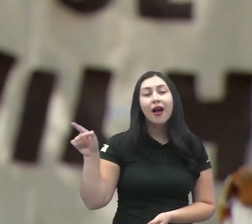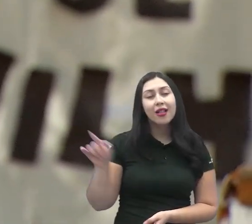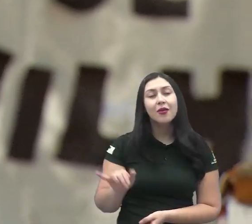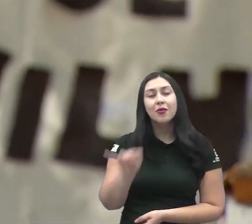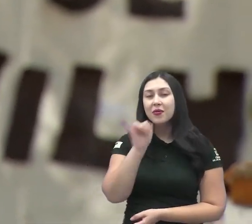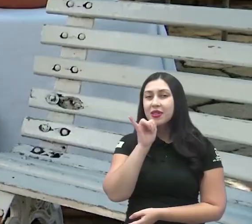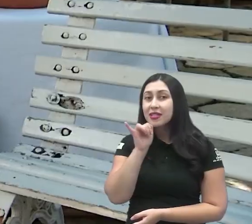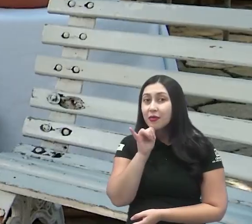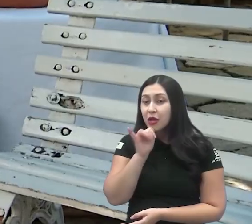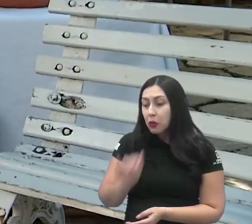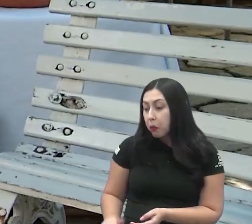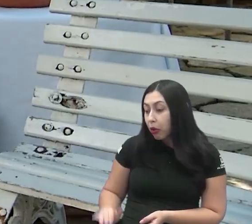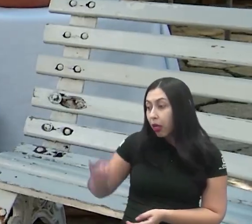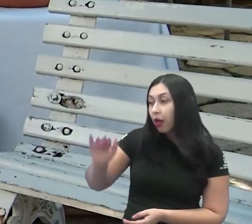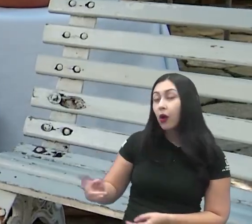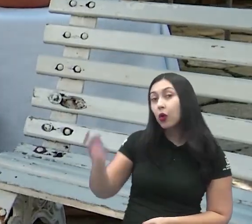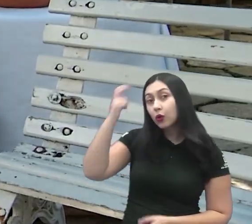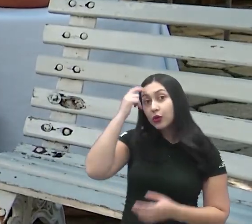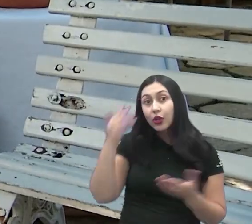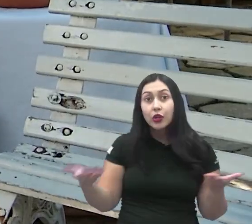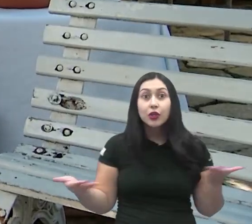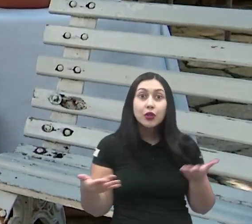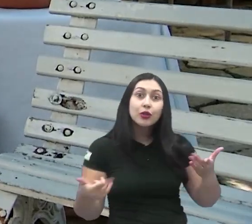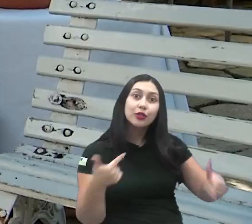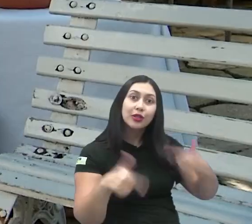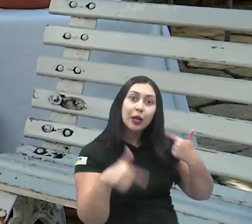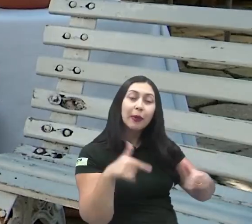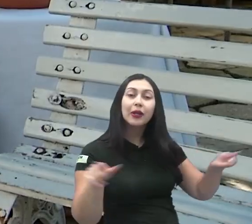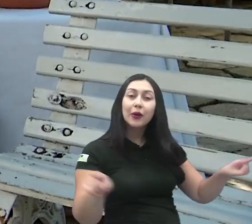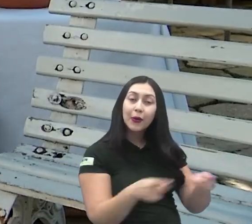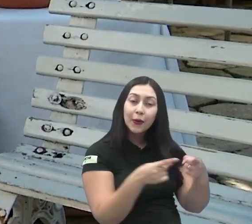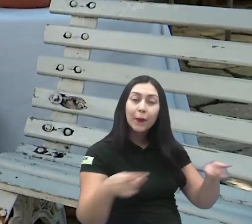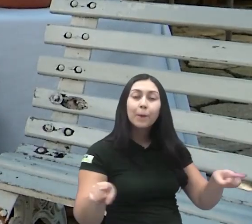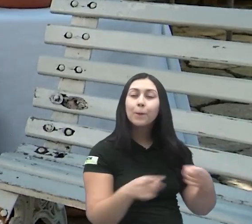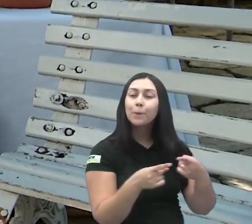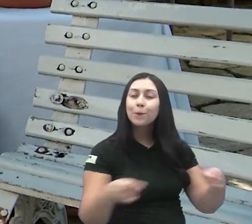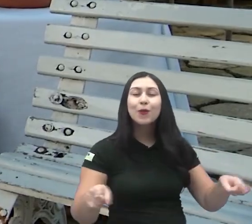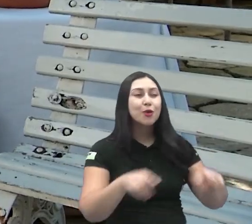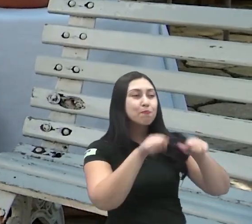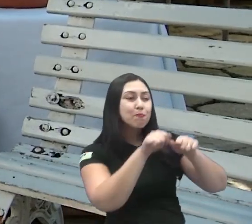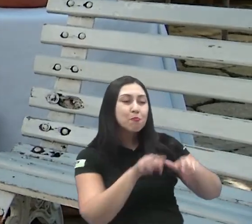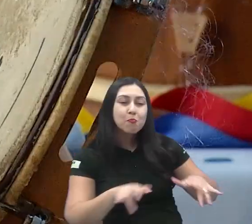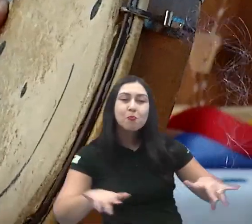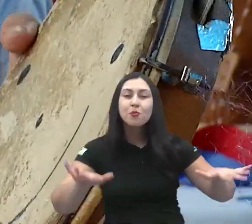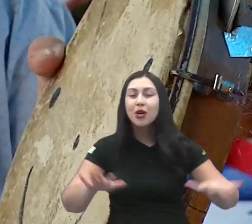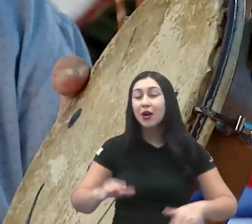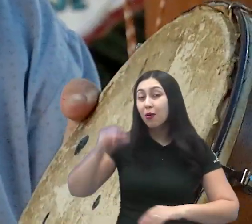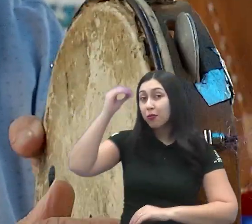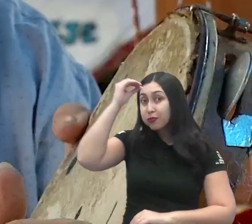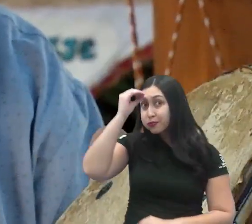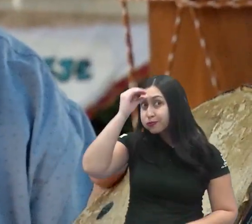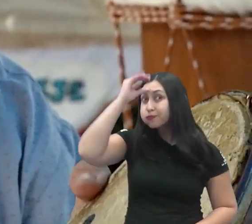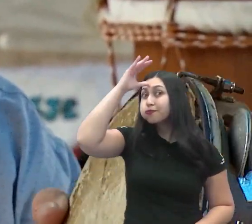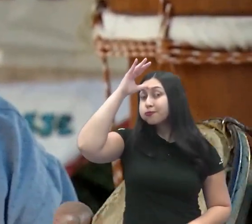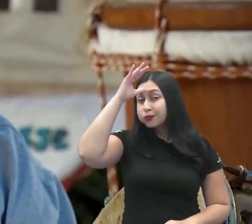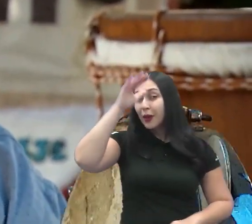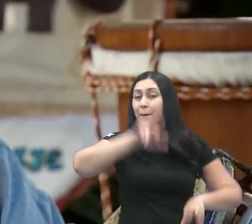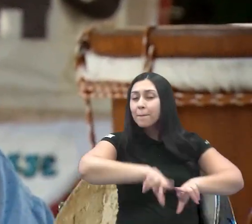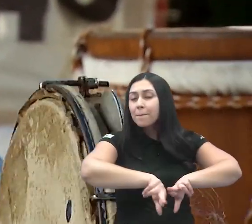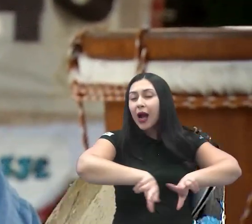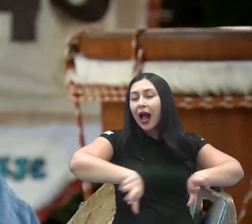desses exemplos, que cresceu em meio à cultura e hoje vive da produção artística, levando música